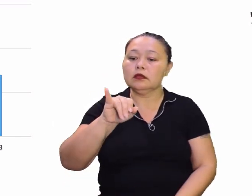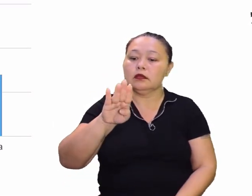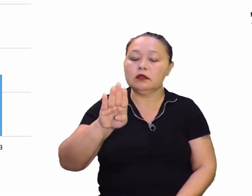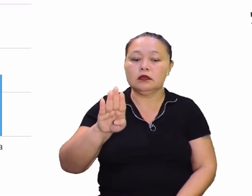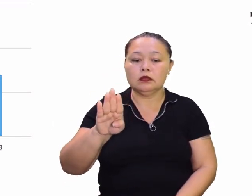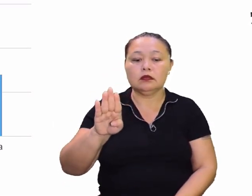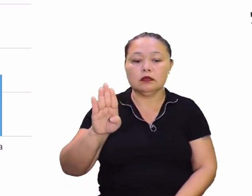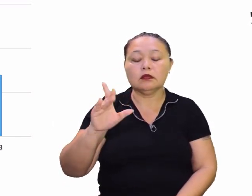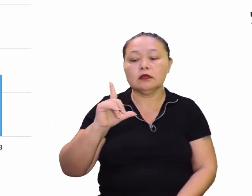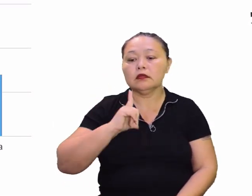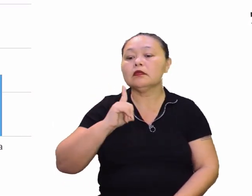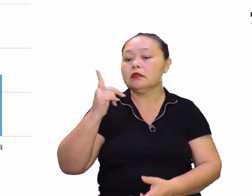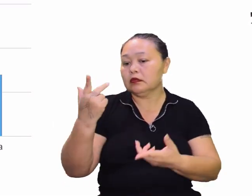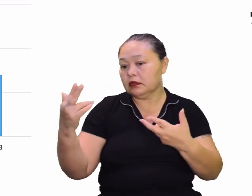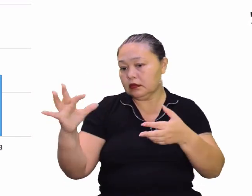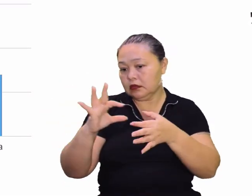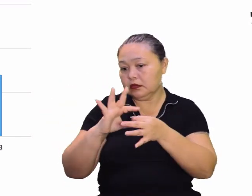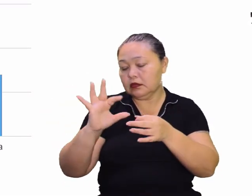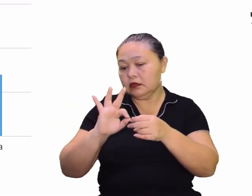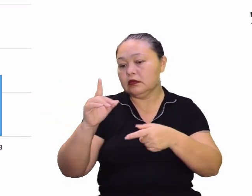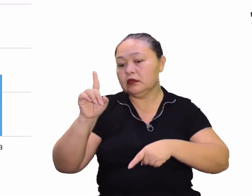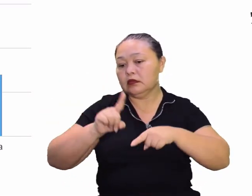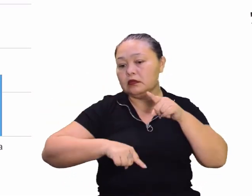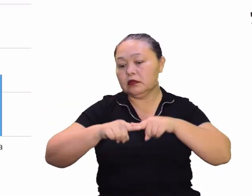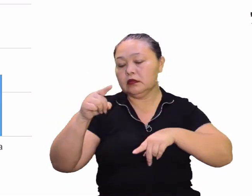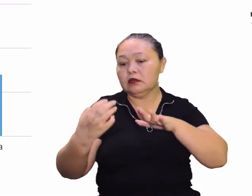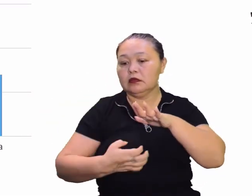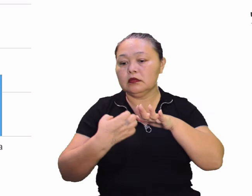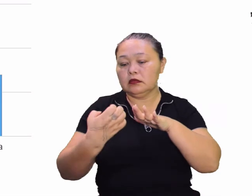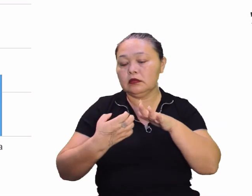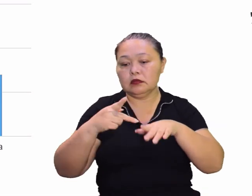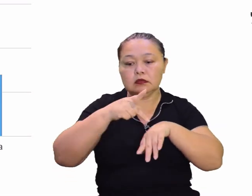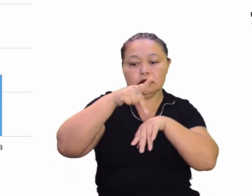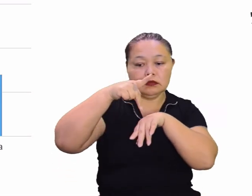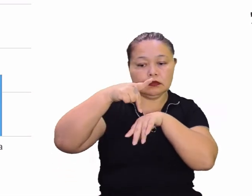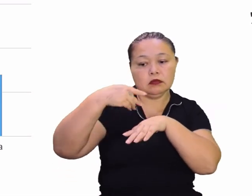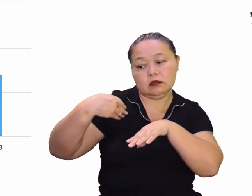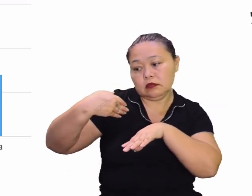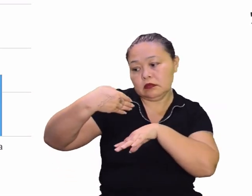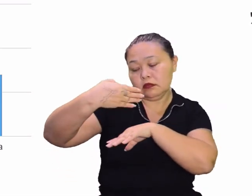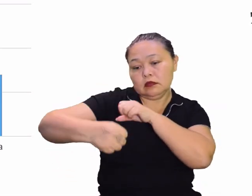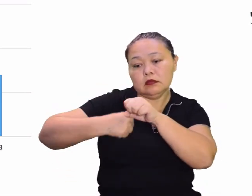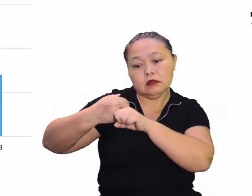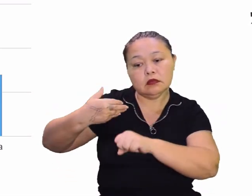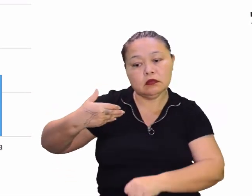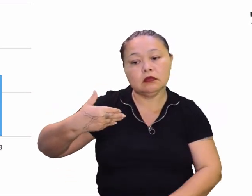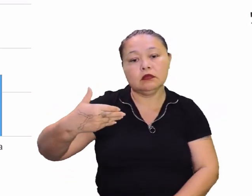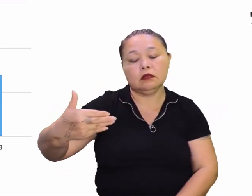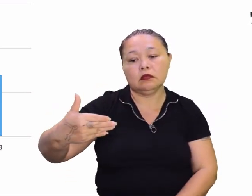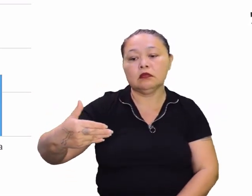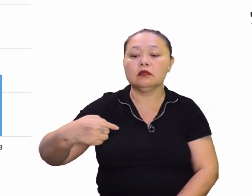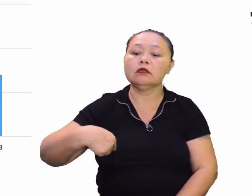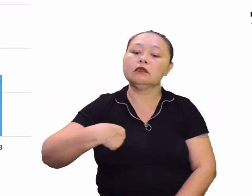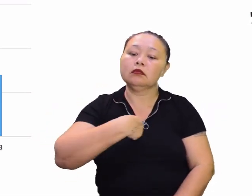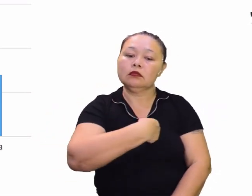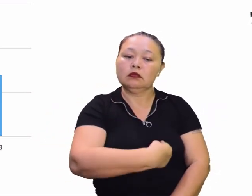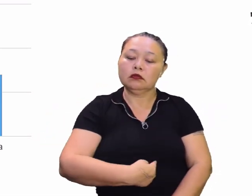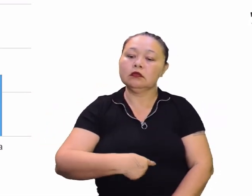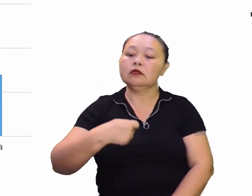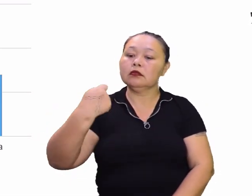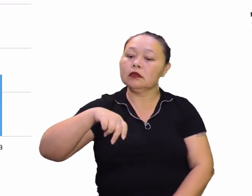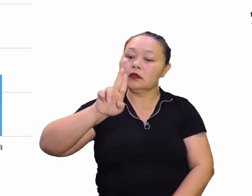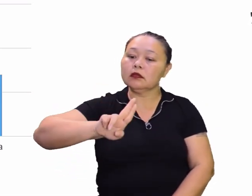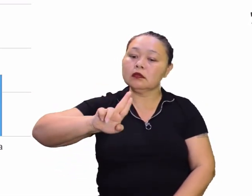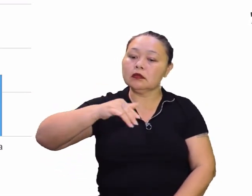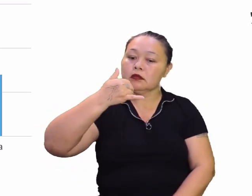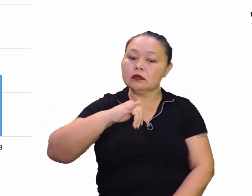PIB, né? O PIB tem a ver com produção de um país durante um ano. E olha aí, a China também tem demanda energética.